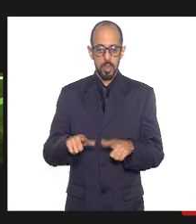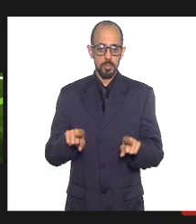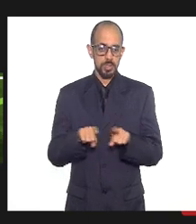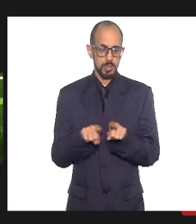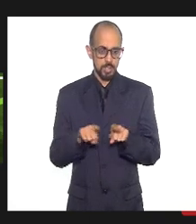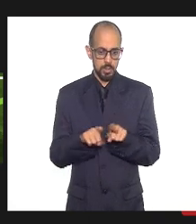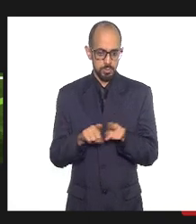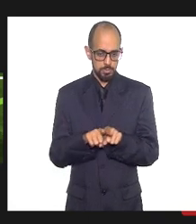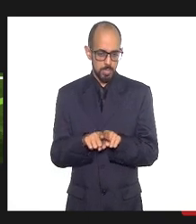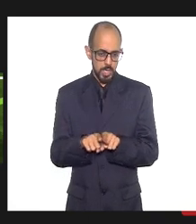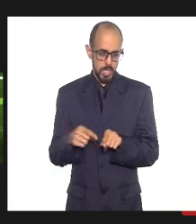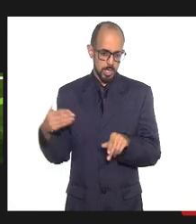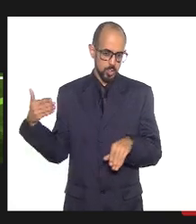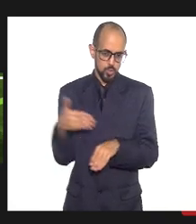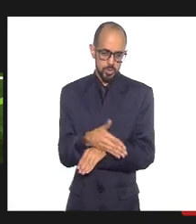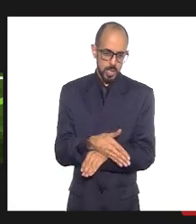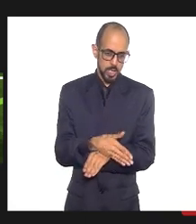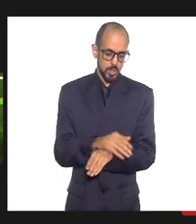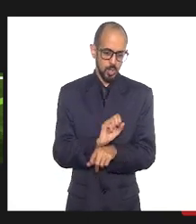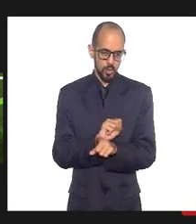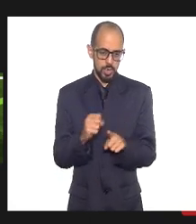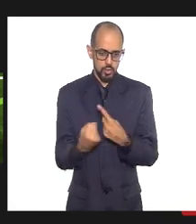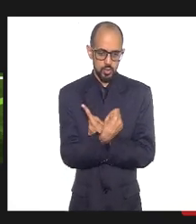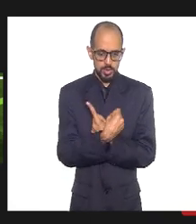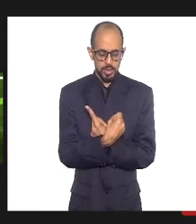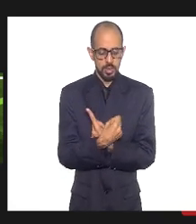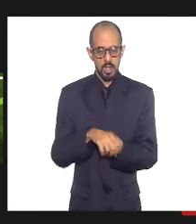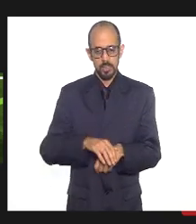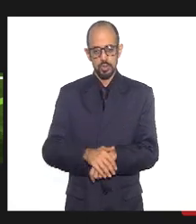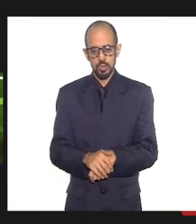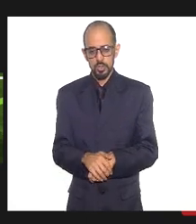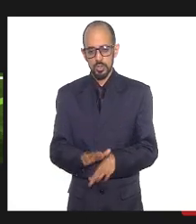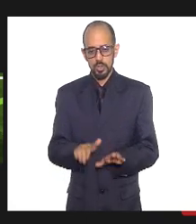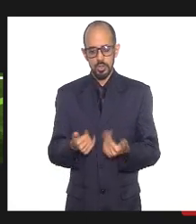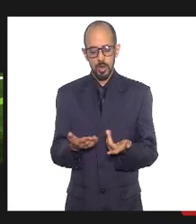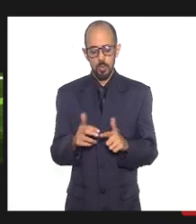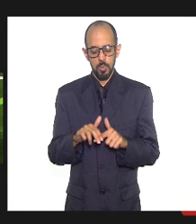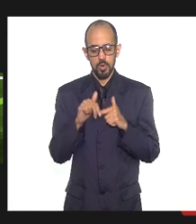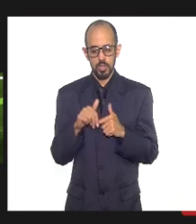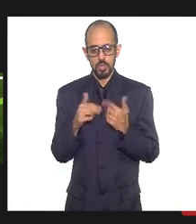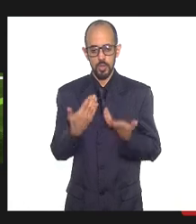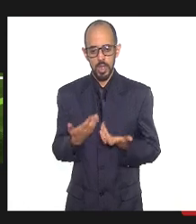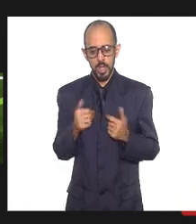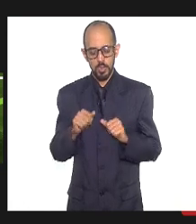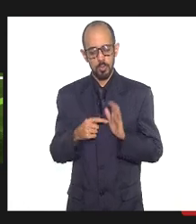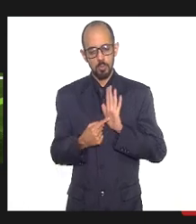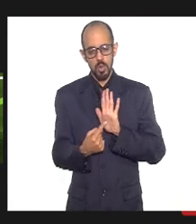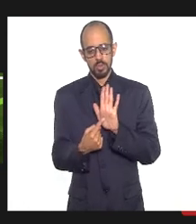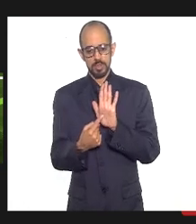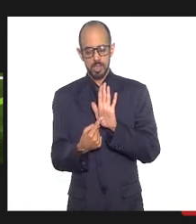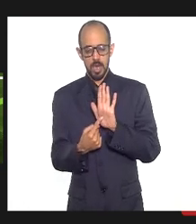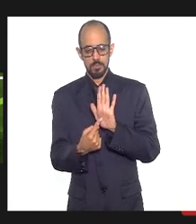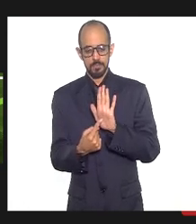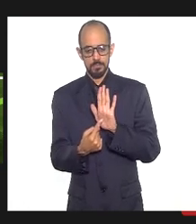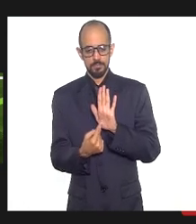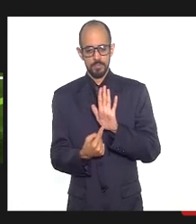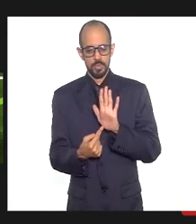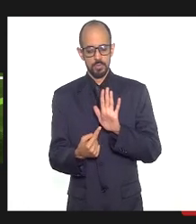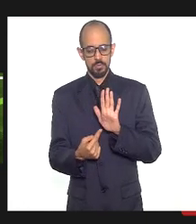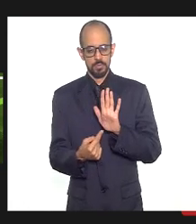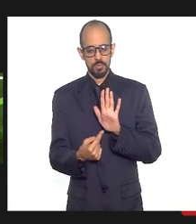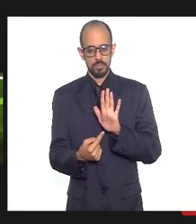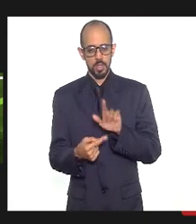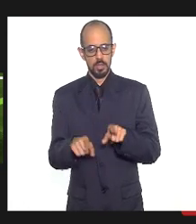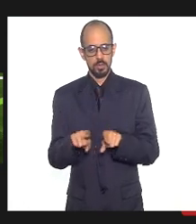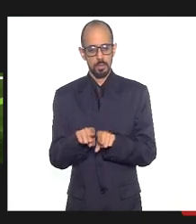nos atravessam enquanto sociedade, né? Então, eu quero começar apontando isso, né? E mais do